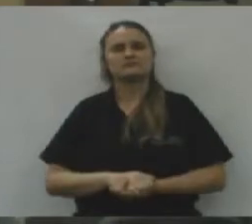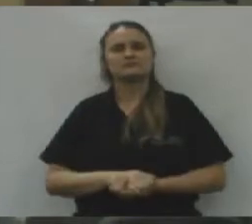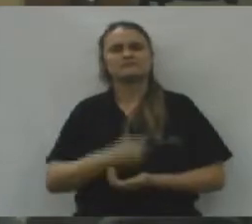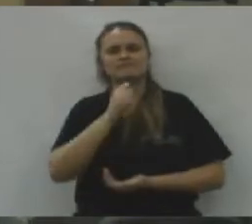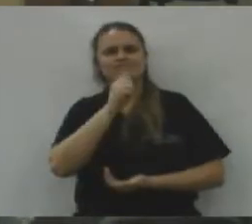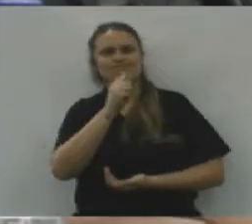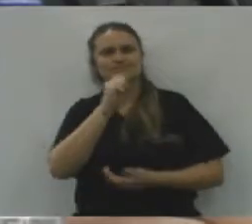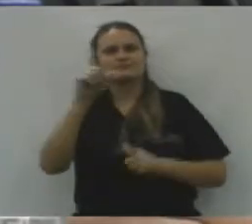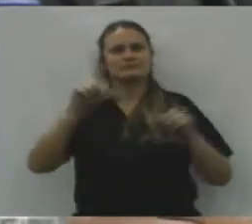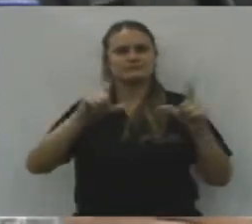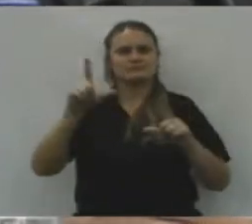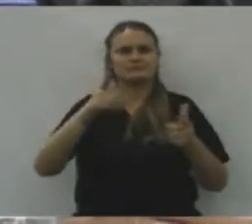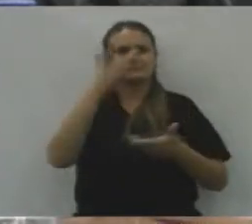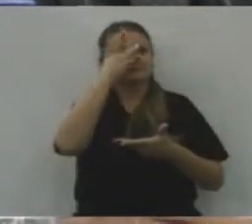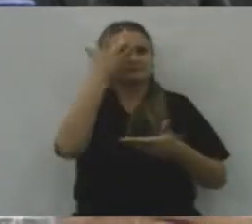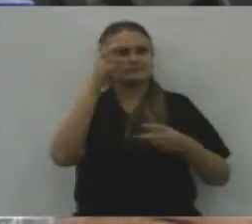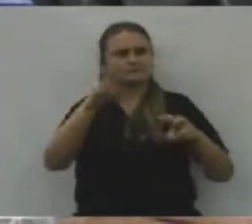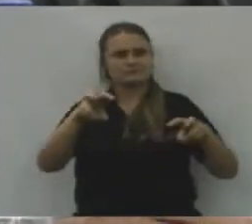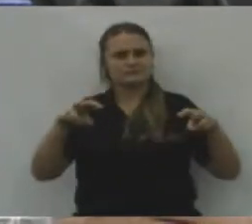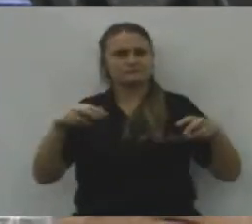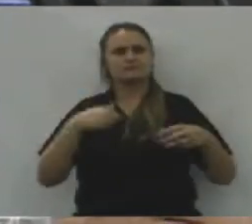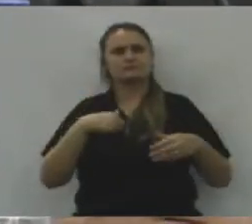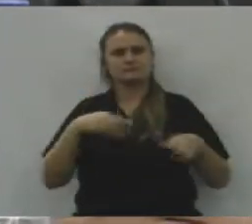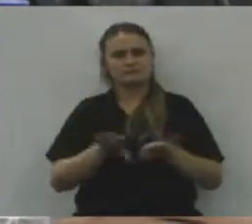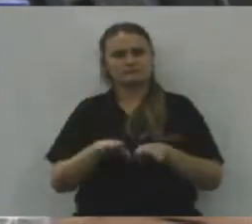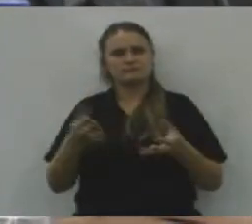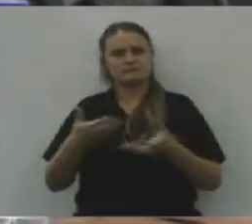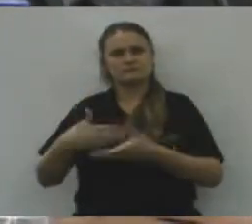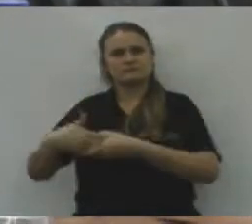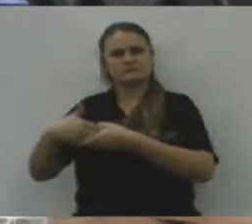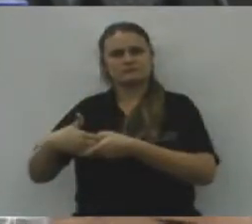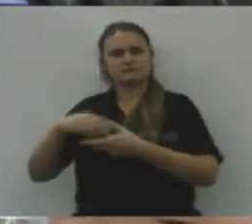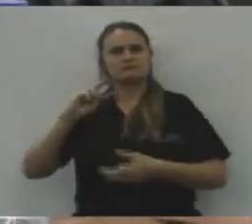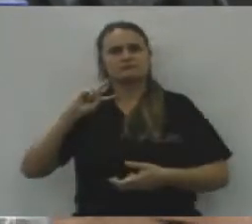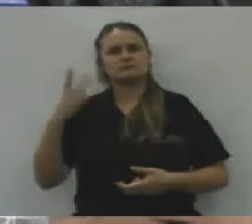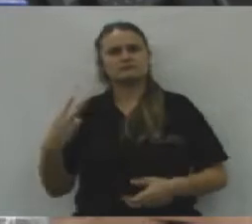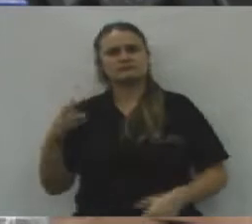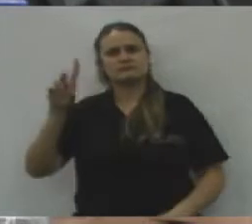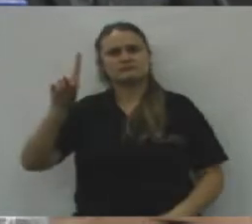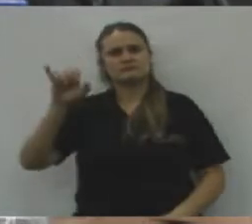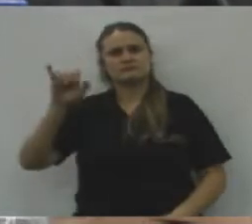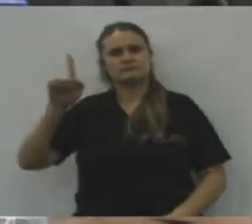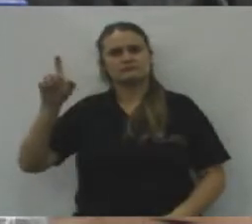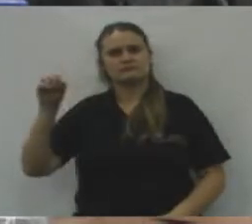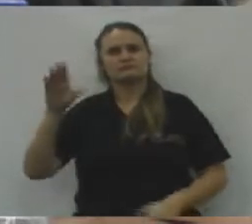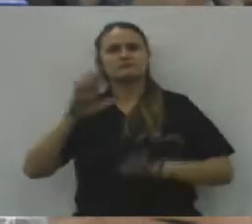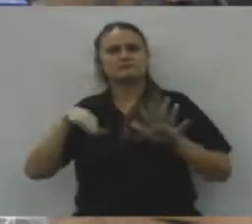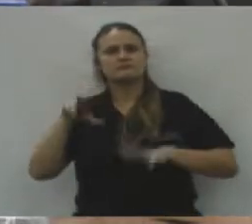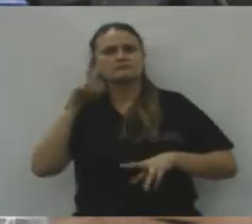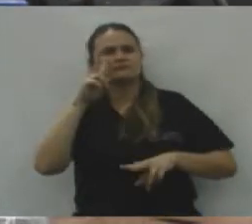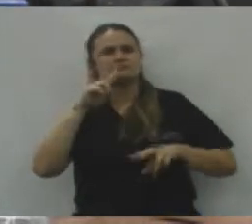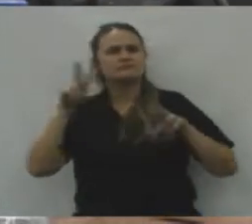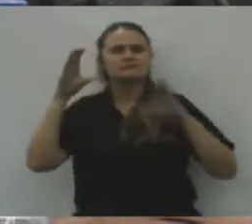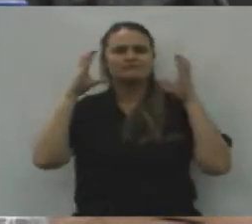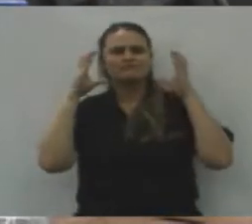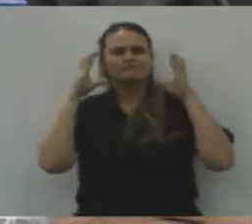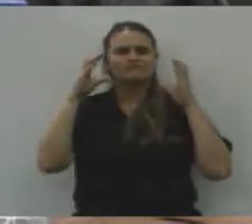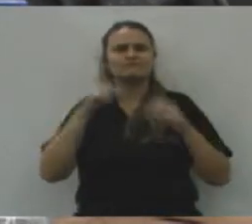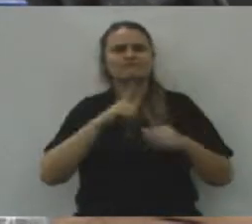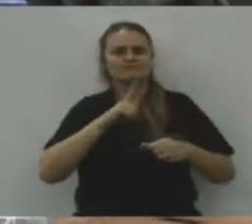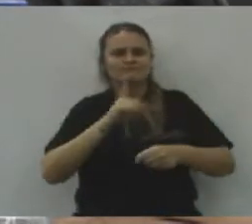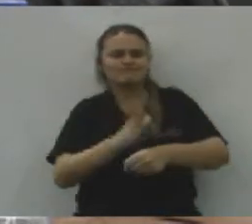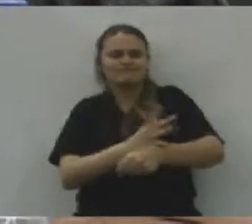e munícipes. Também quero dar o parabéns ao Diego, porque a gente às vezes vê nas rádios a emoção da